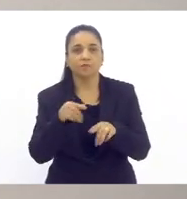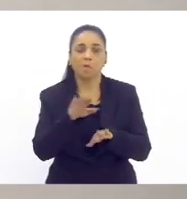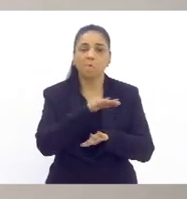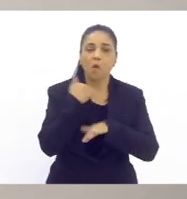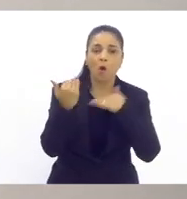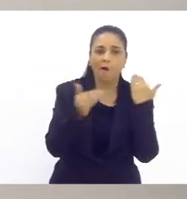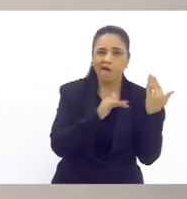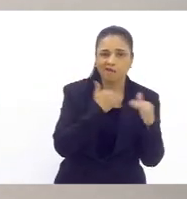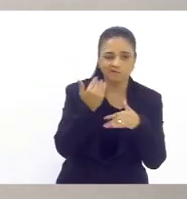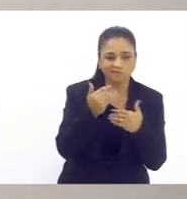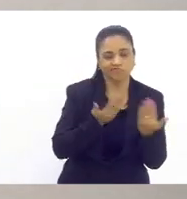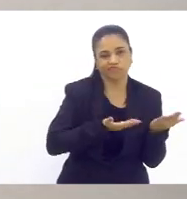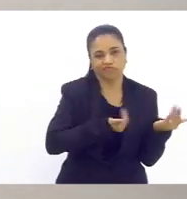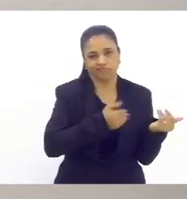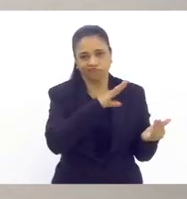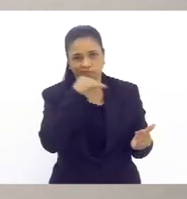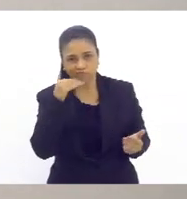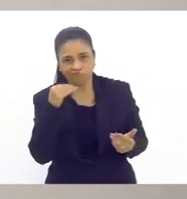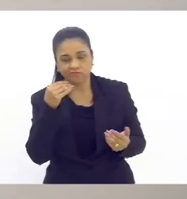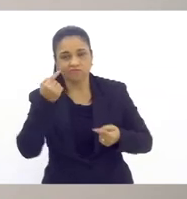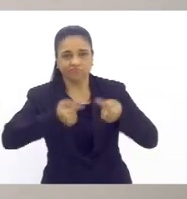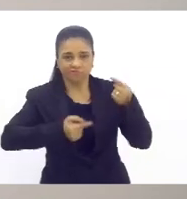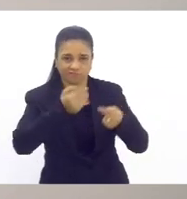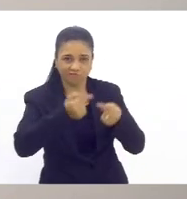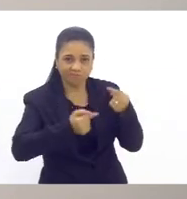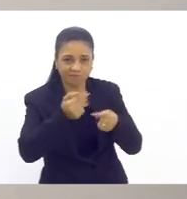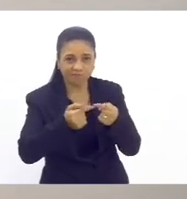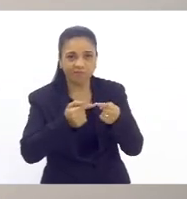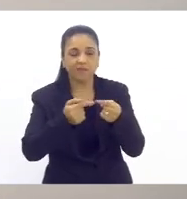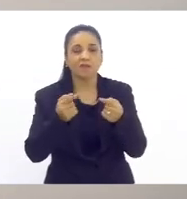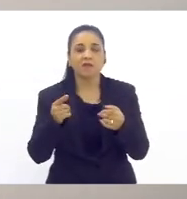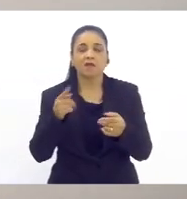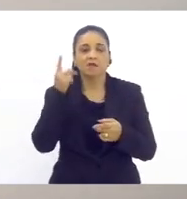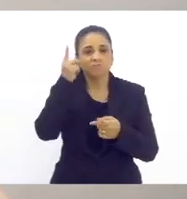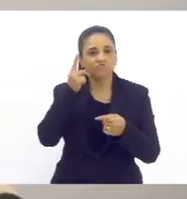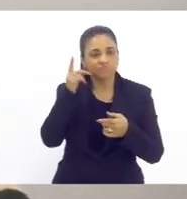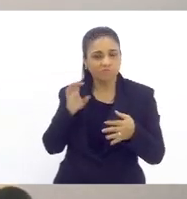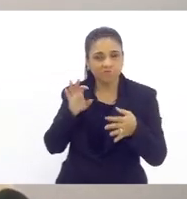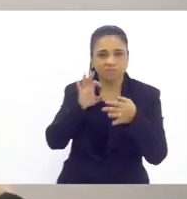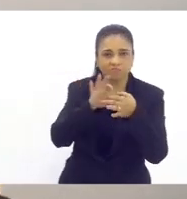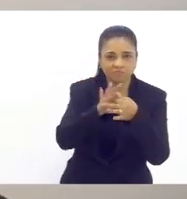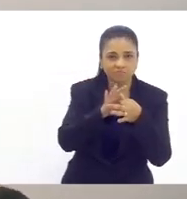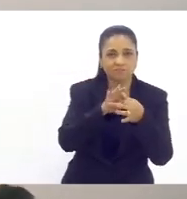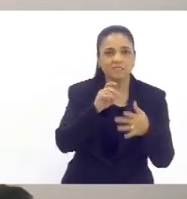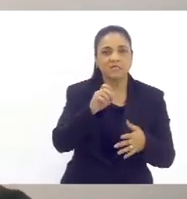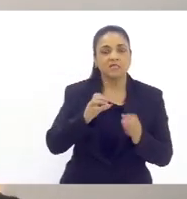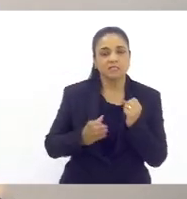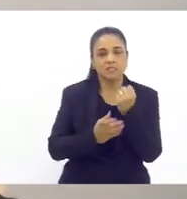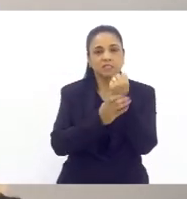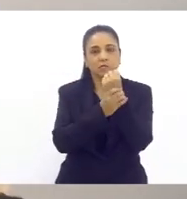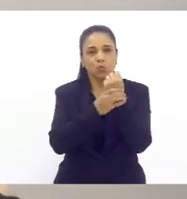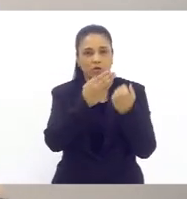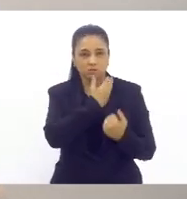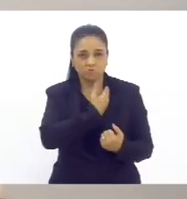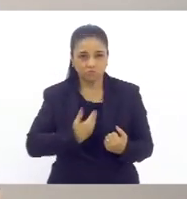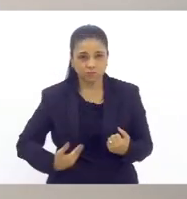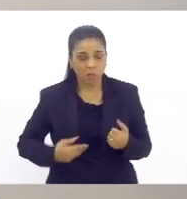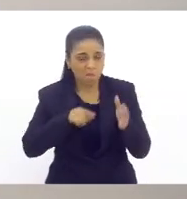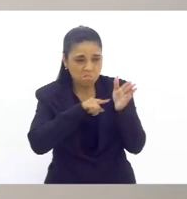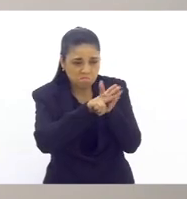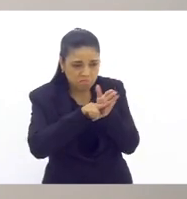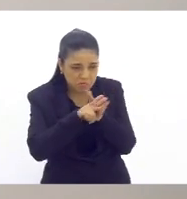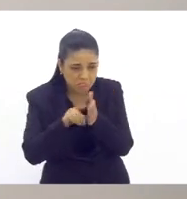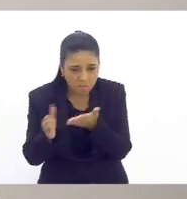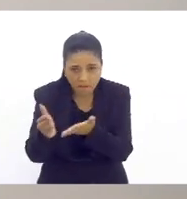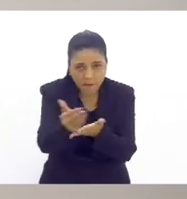adolescentes que muita das vezes está relacionada com essa política de segurança pública a gente tem aí uma pesquisa que